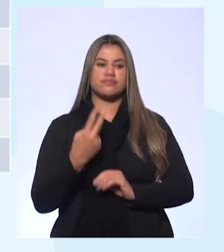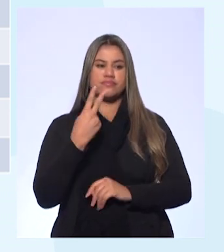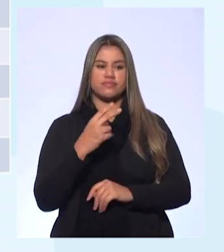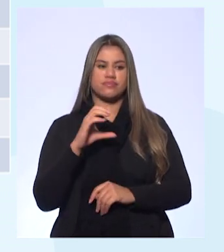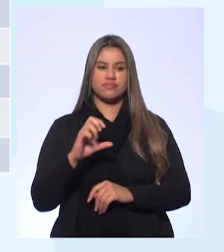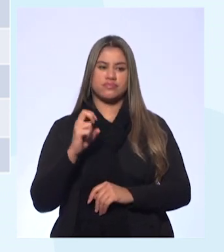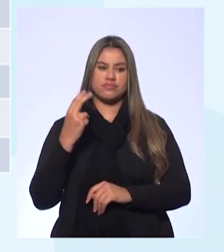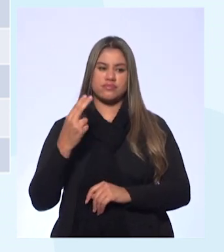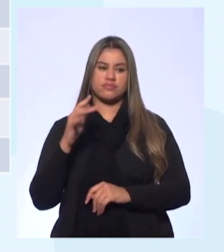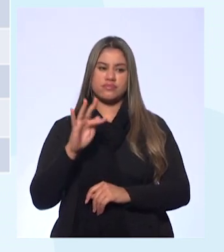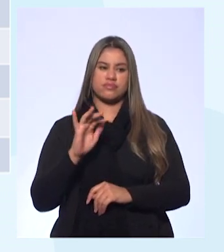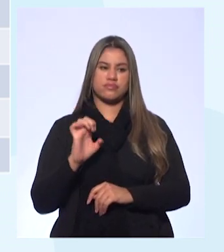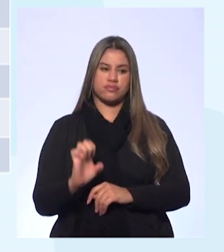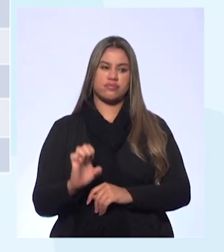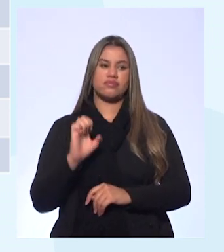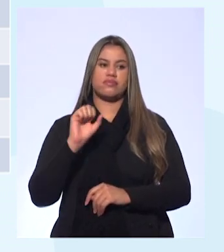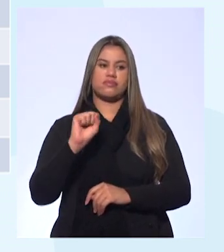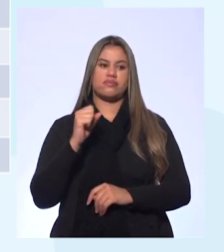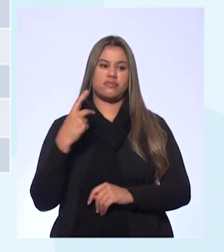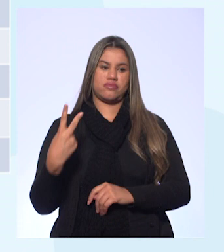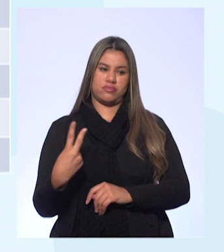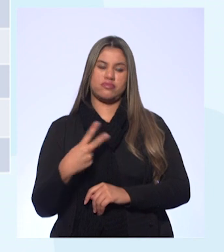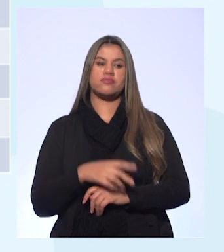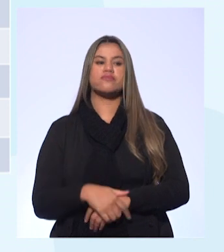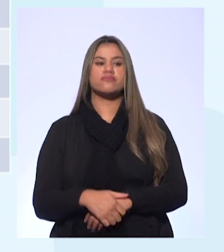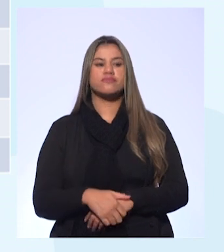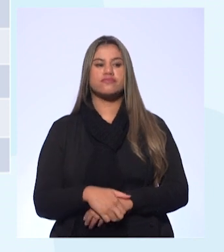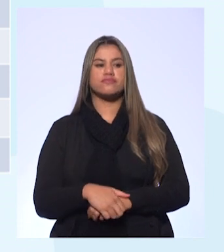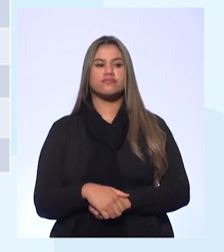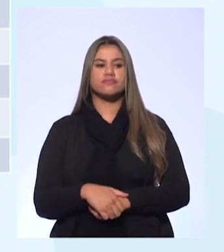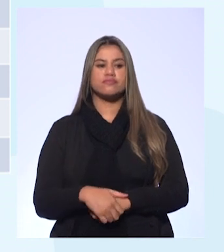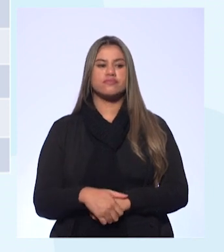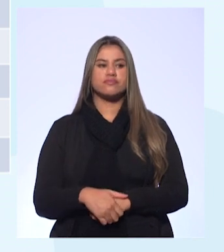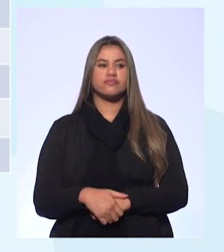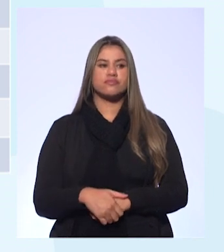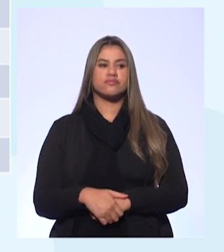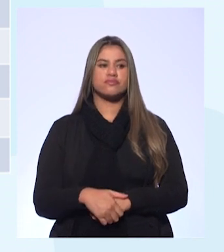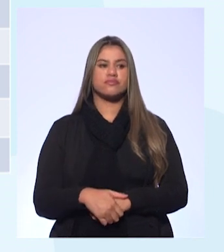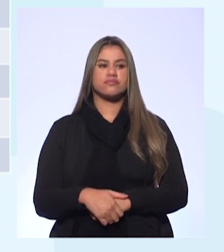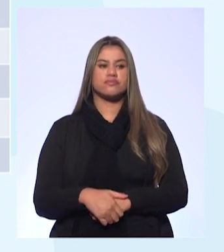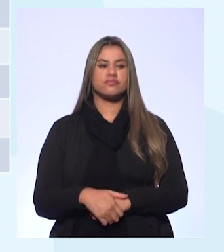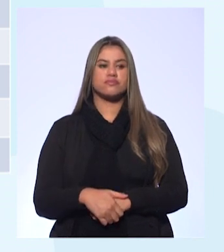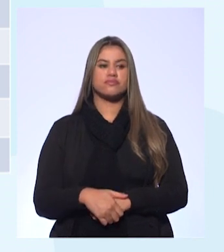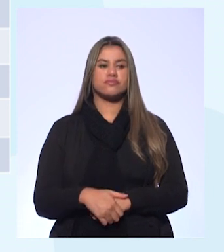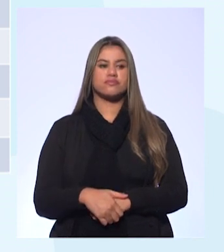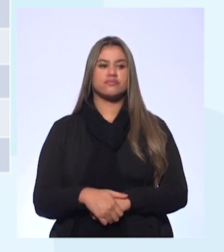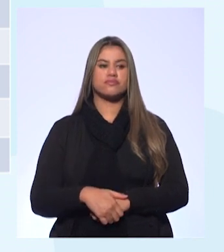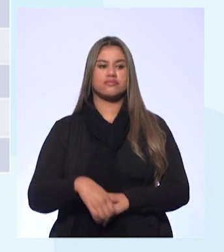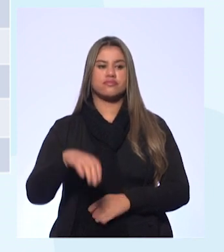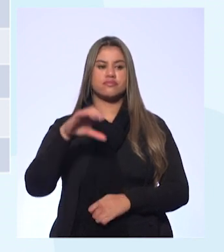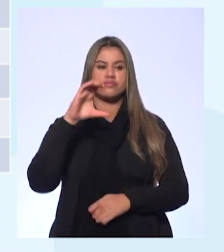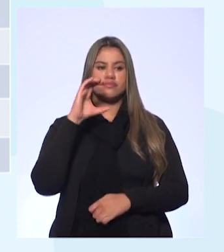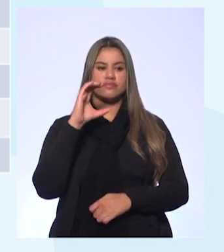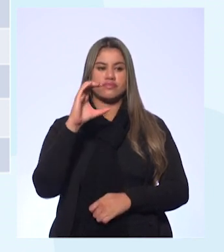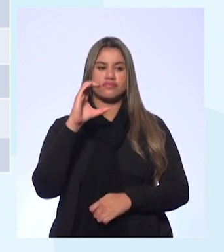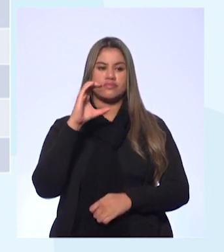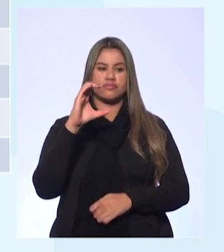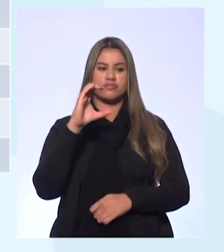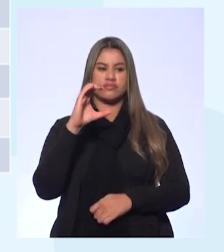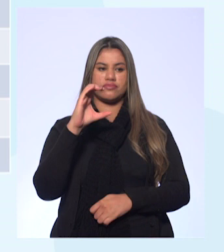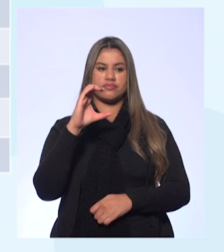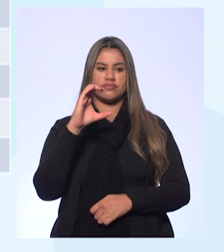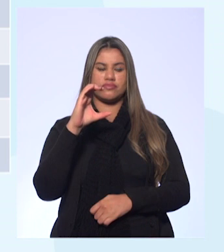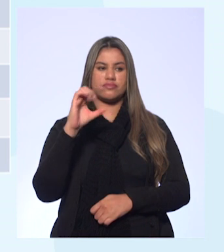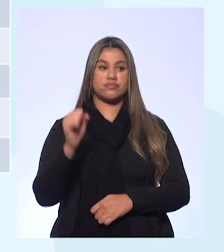2Cu Fe, Fe S2. S2. Aí na tabela está lá, a quantidade de moléculas, certo?